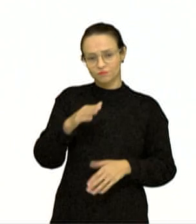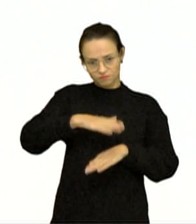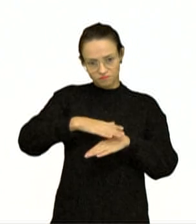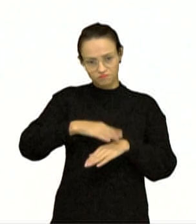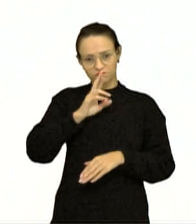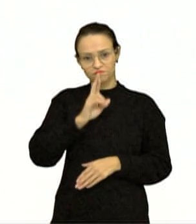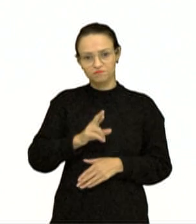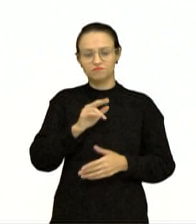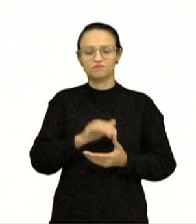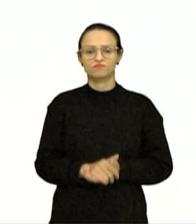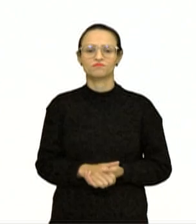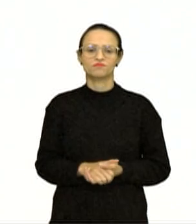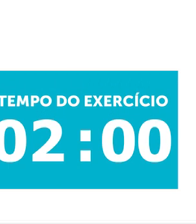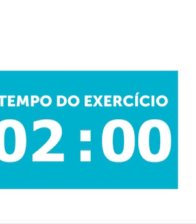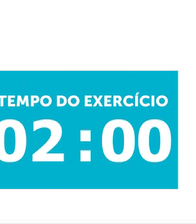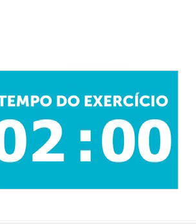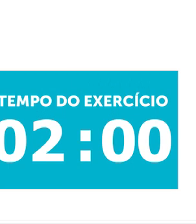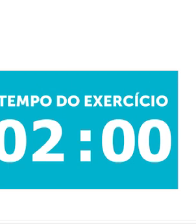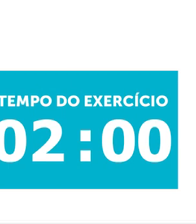Responda.